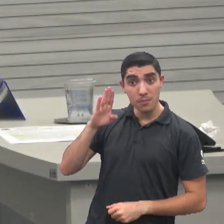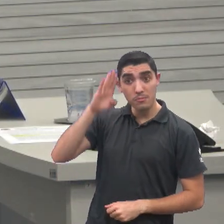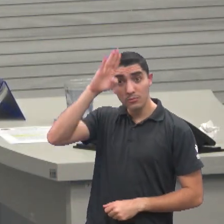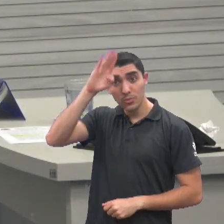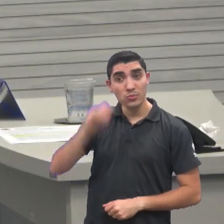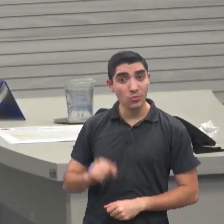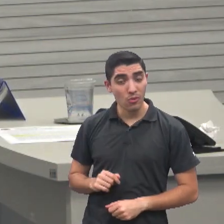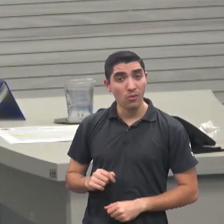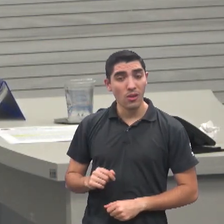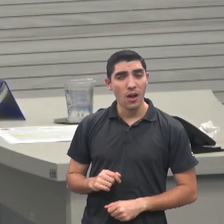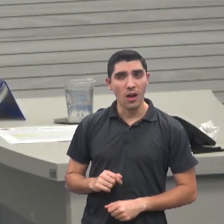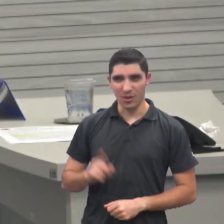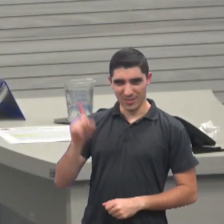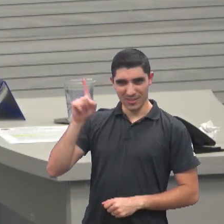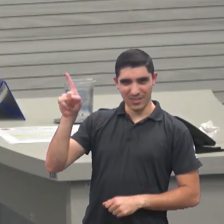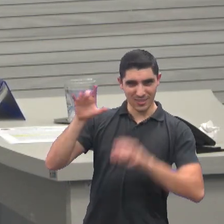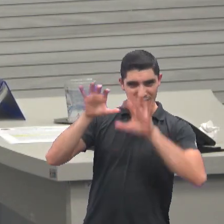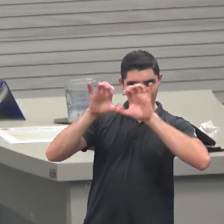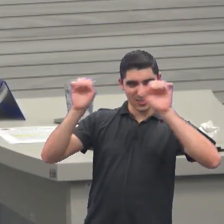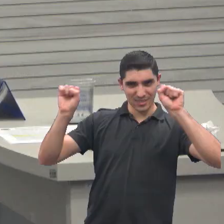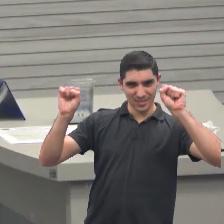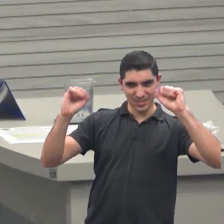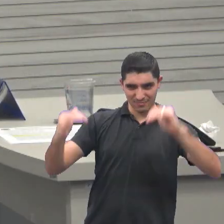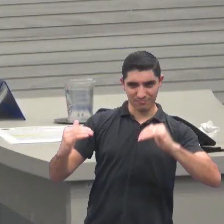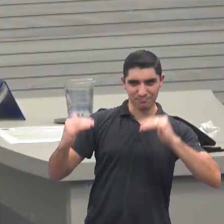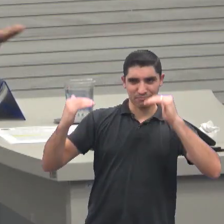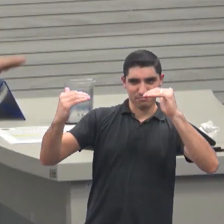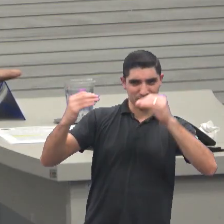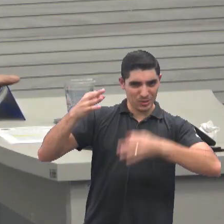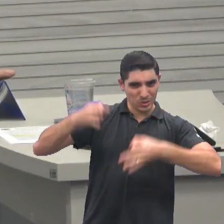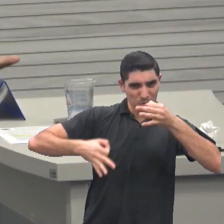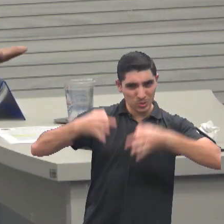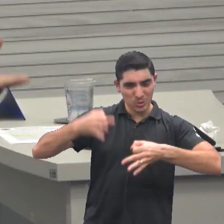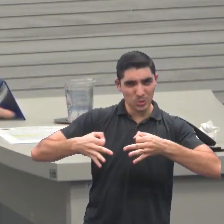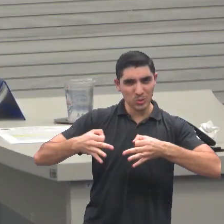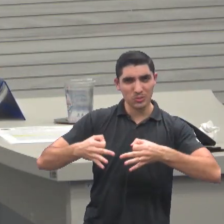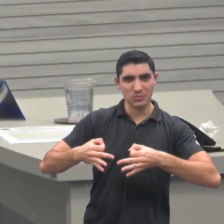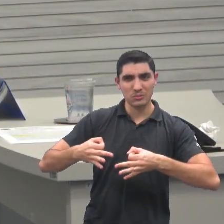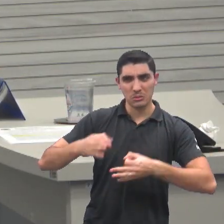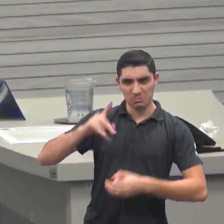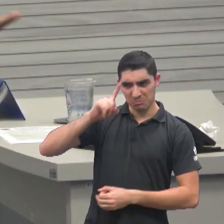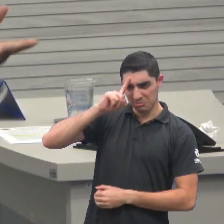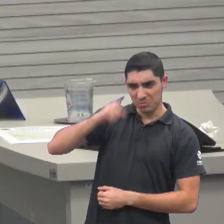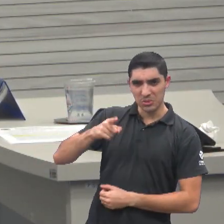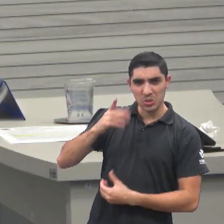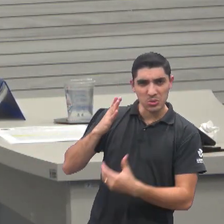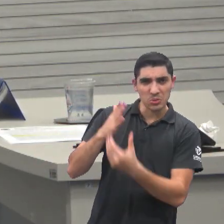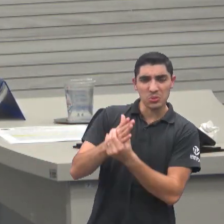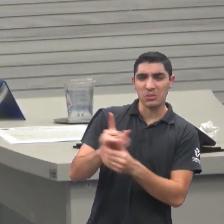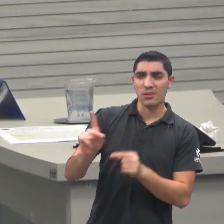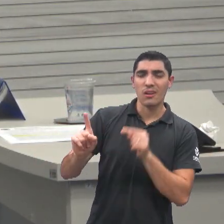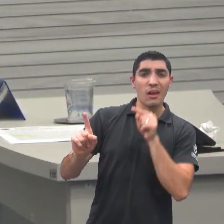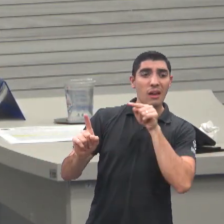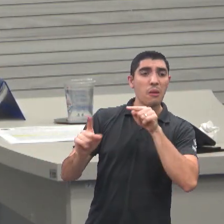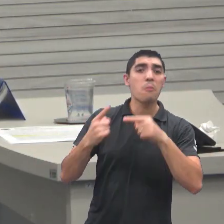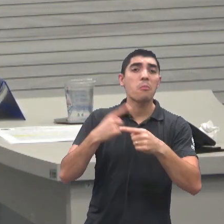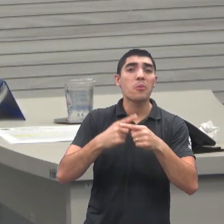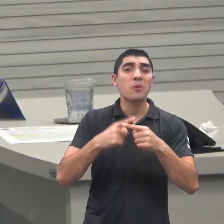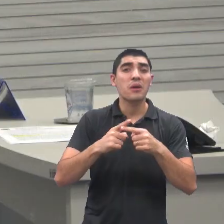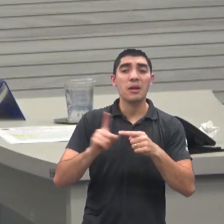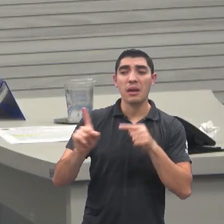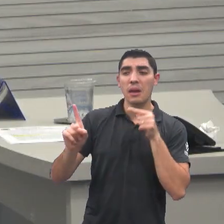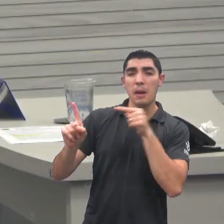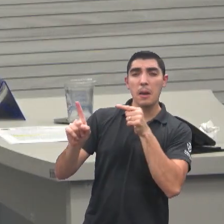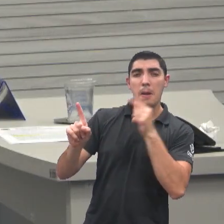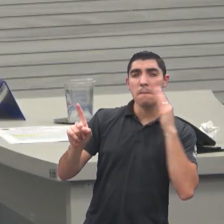condenado pela Suprema Corte nossa por um entendimento que eles acham que tem de que o Bolsonaro quis incitar o